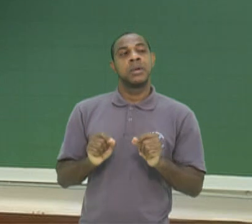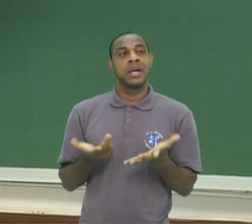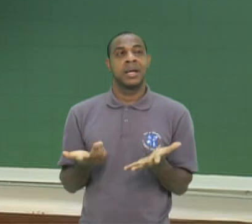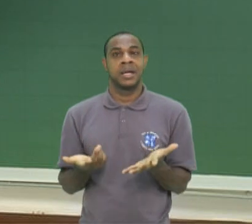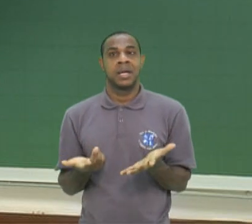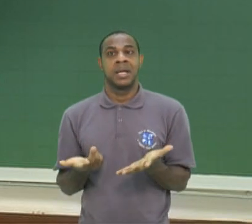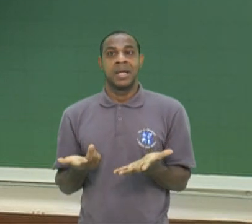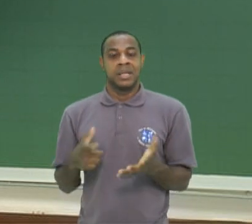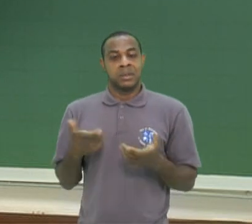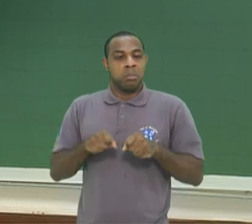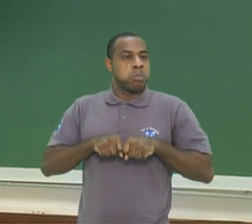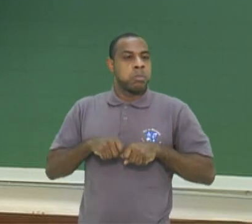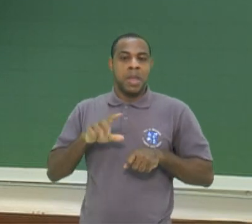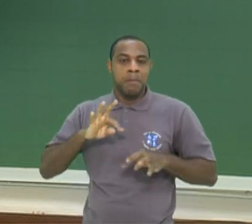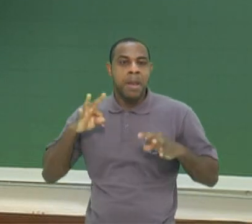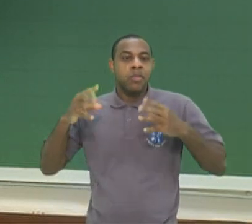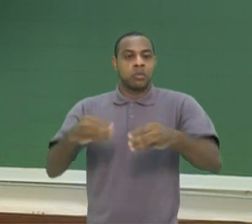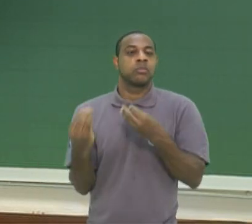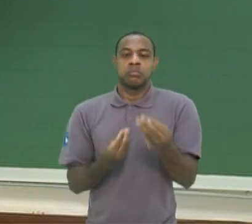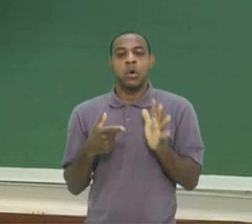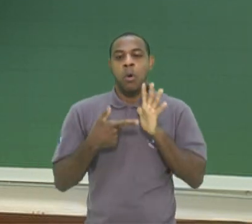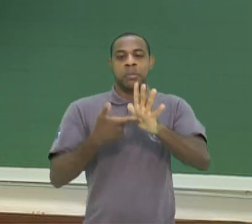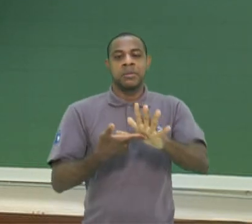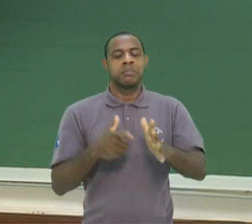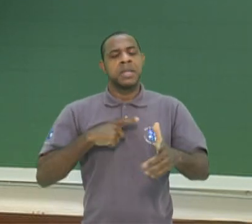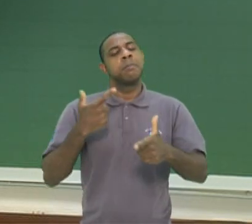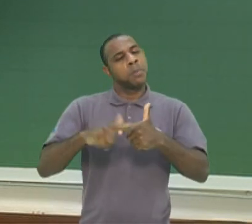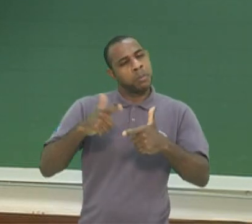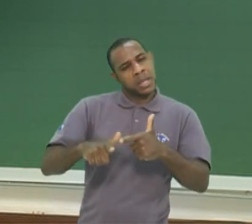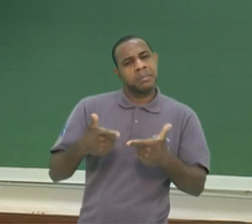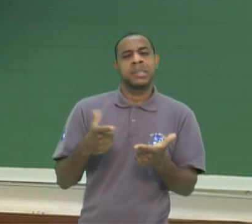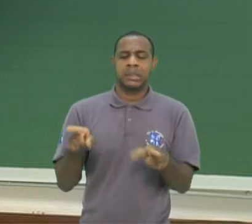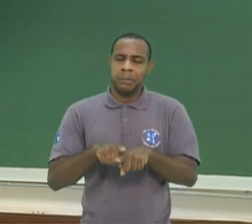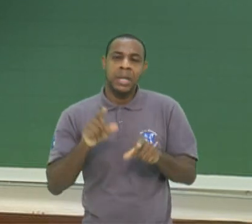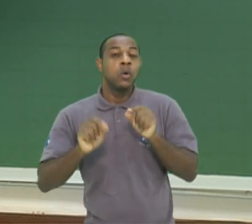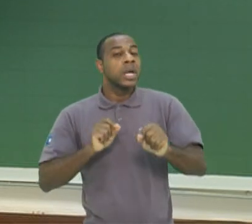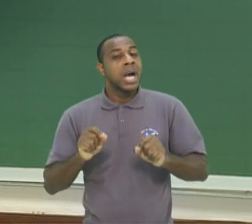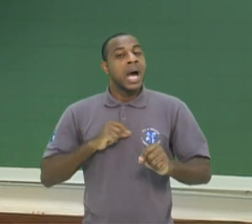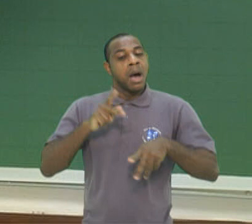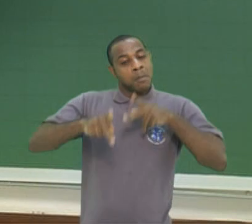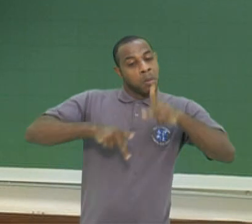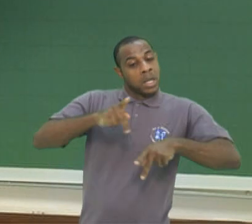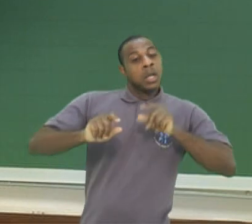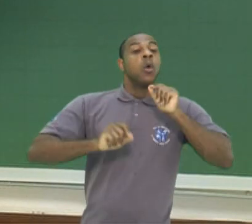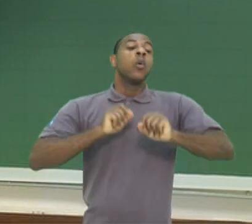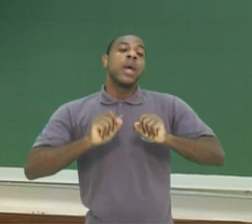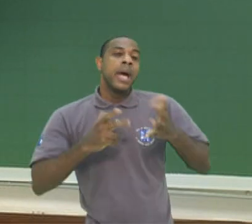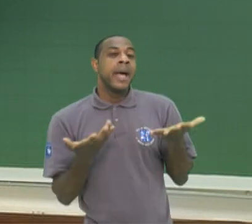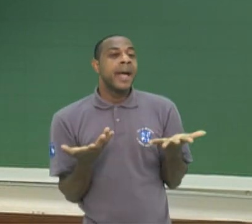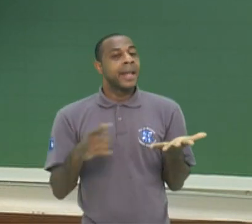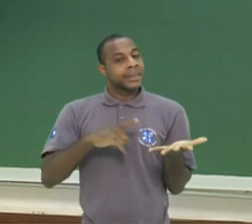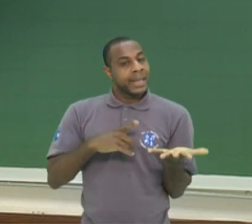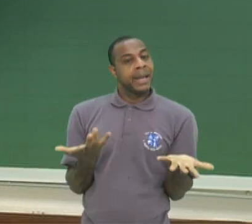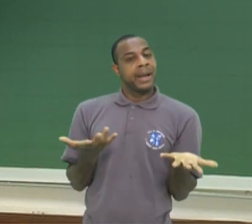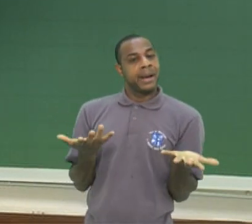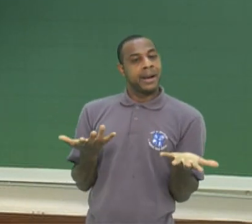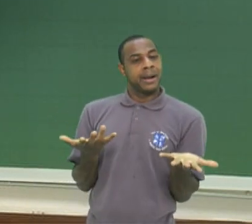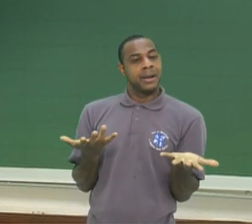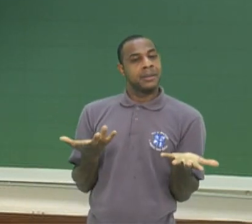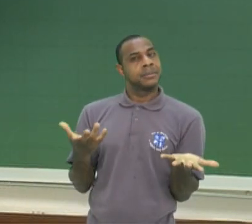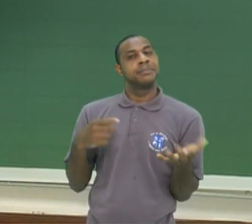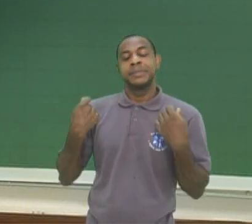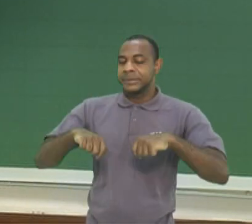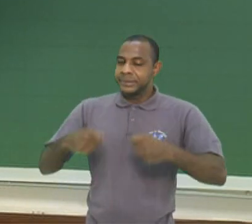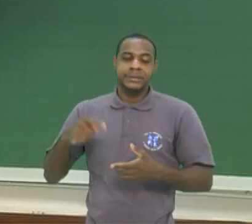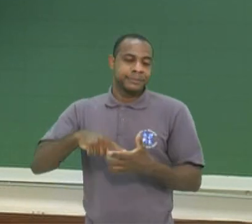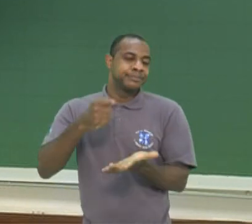não alcançar a todos ou apresentar diversos problemas também, a população acaba ficando à mercê dessa